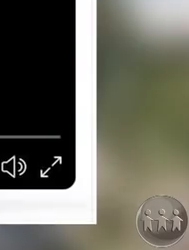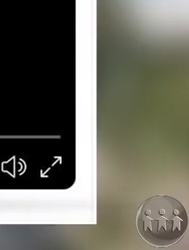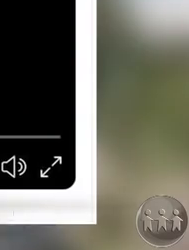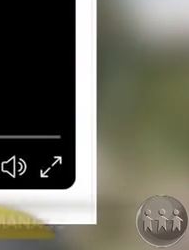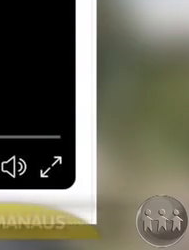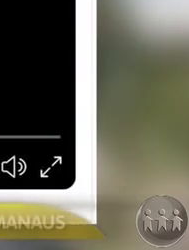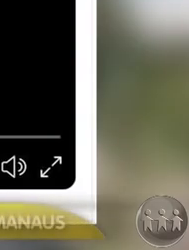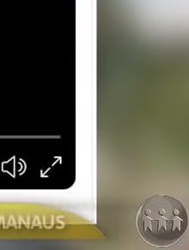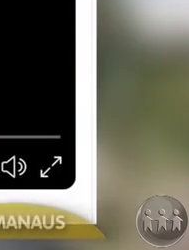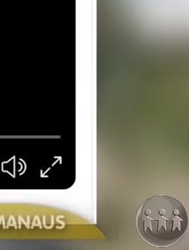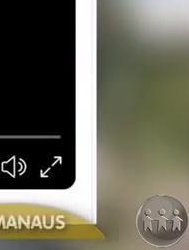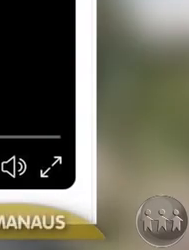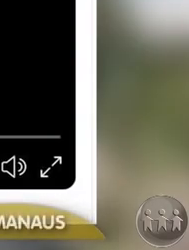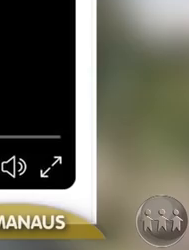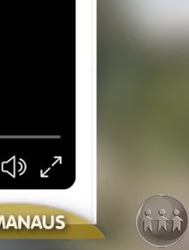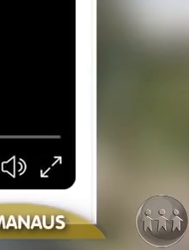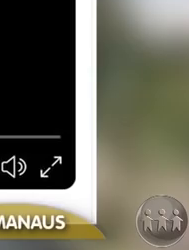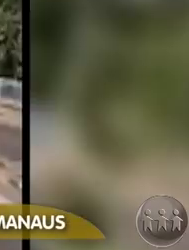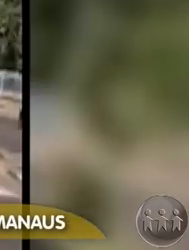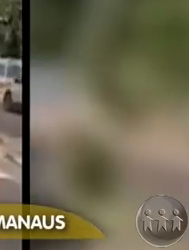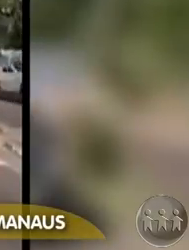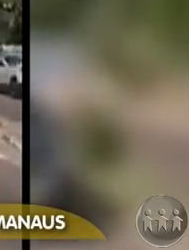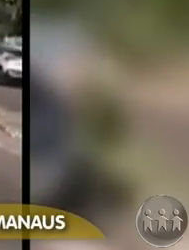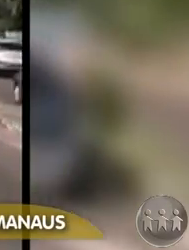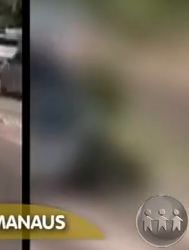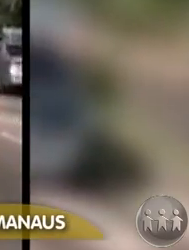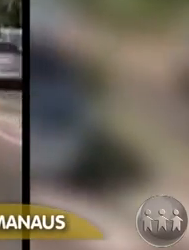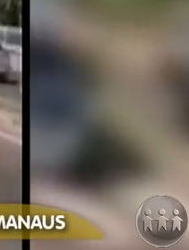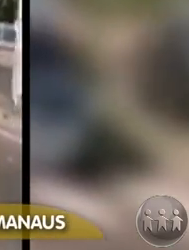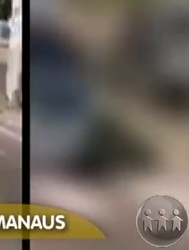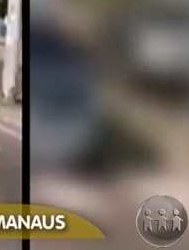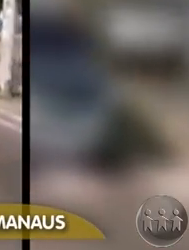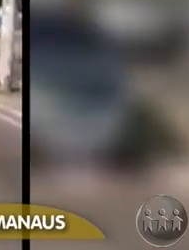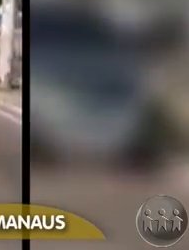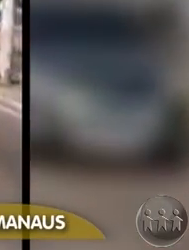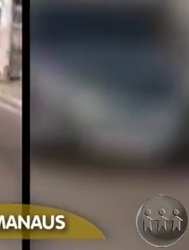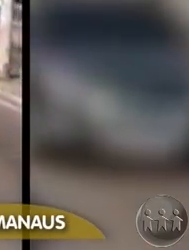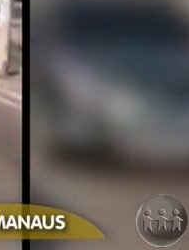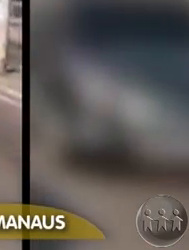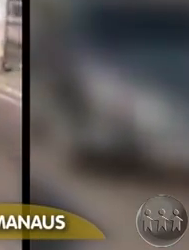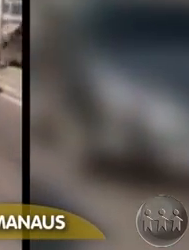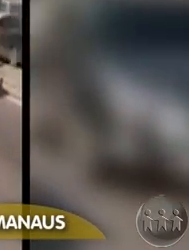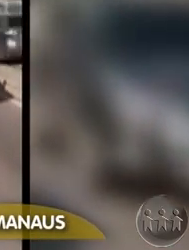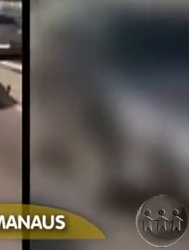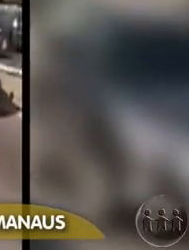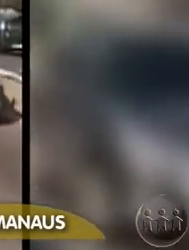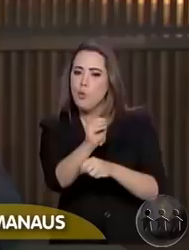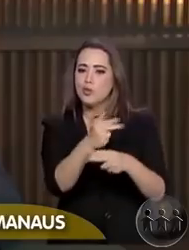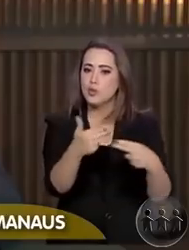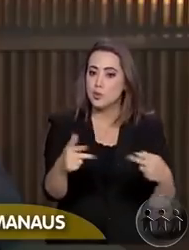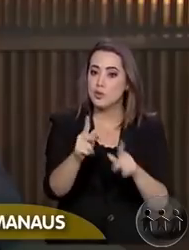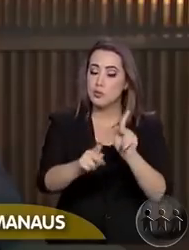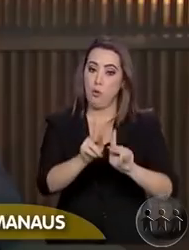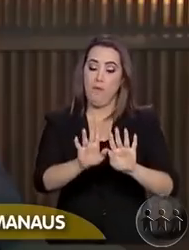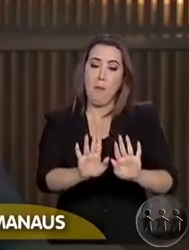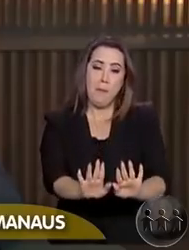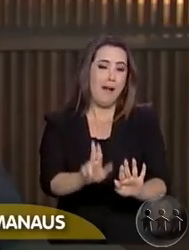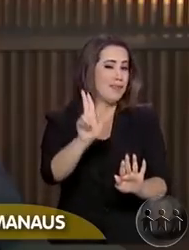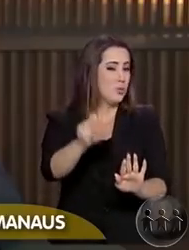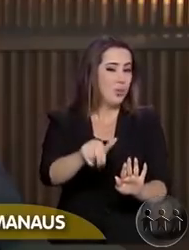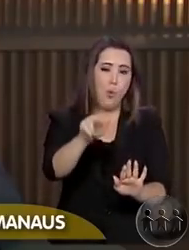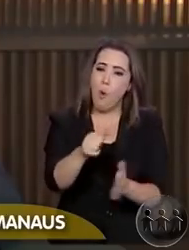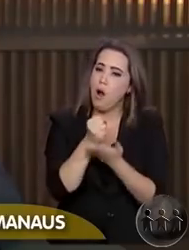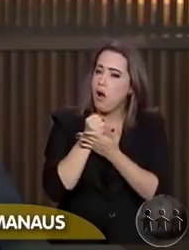redes sociais, o presidente publicou um vídeo da manifestação em Manaus. No último dia